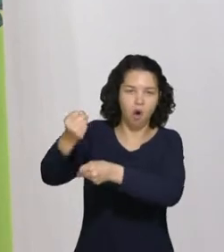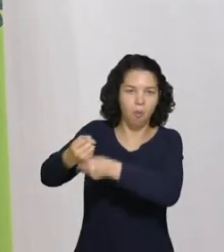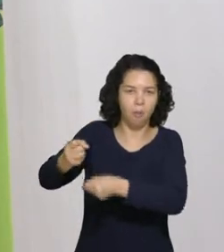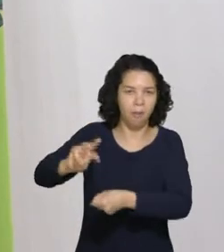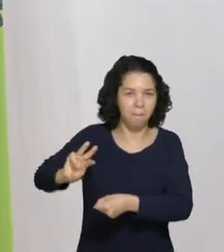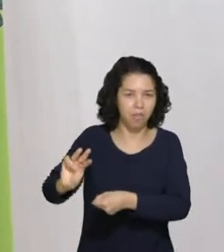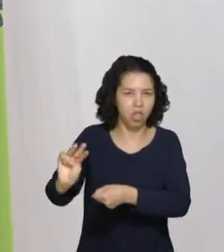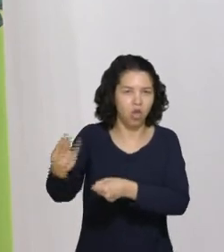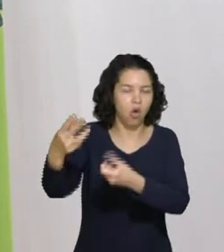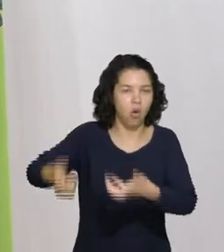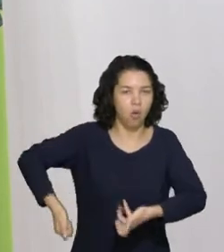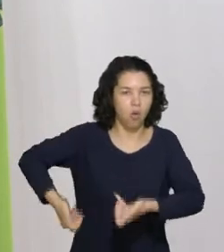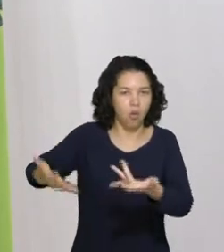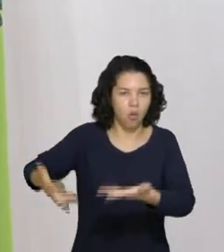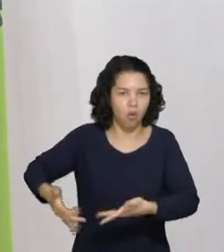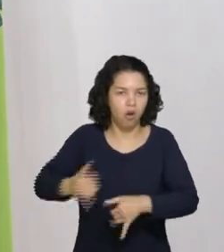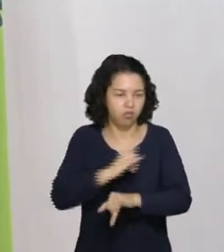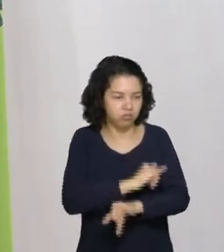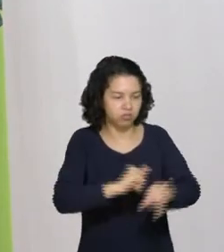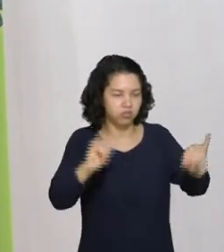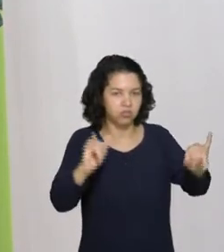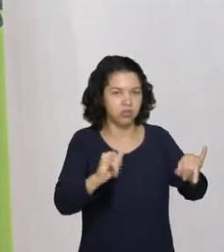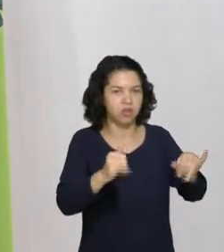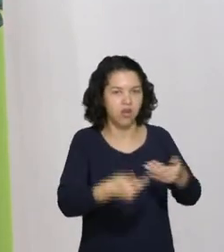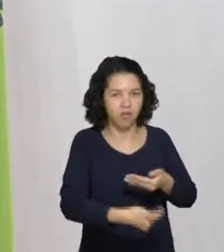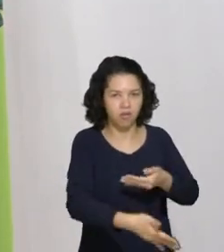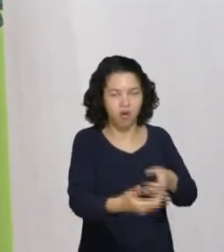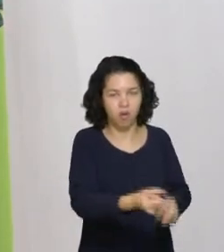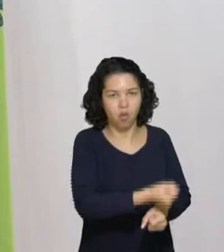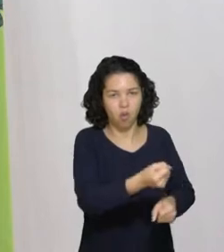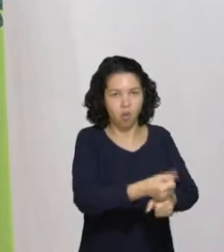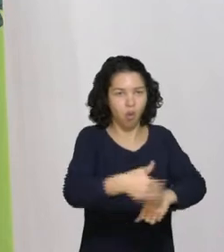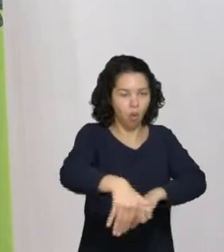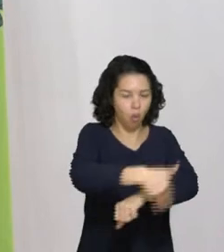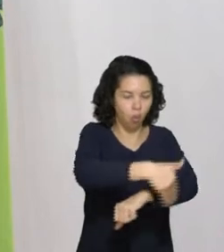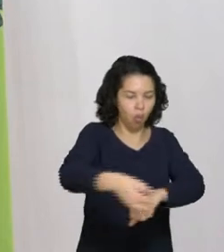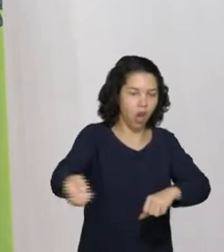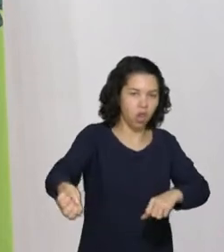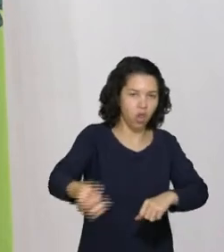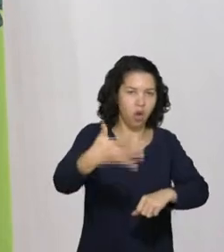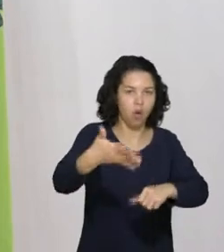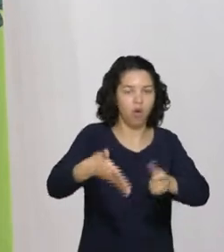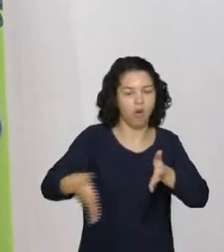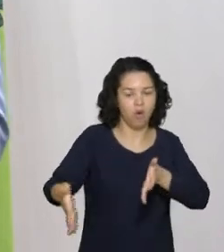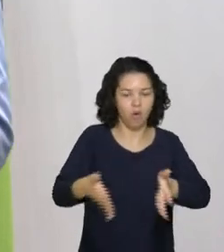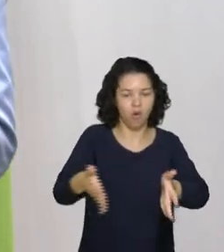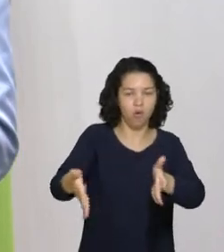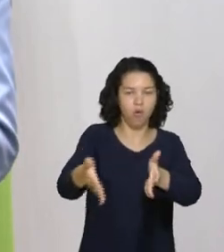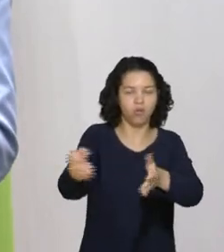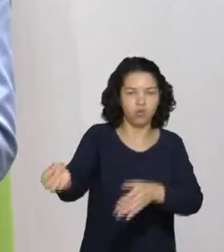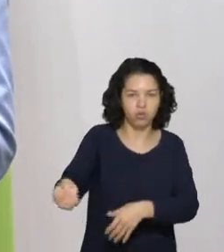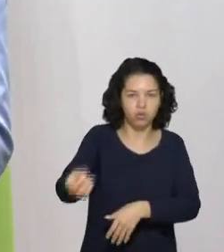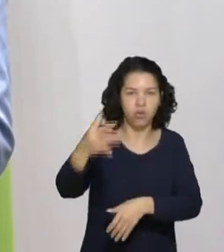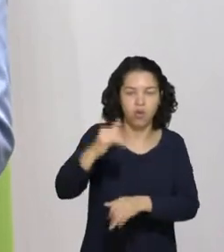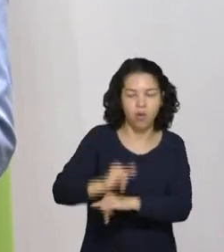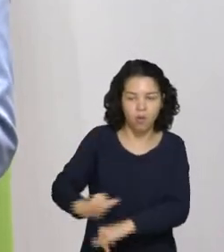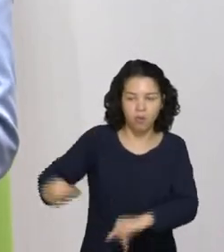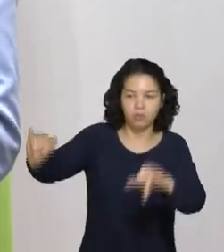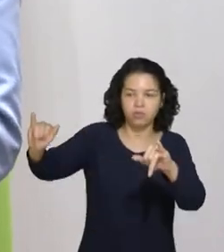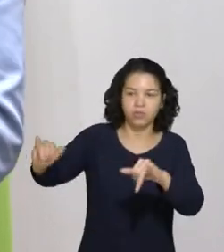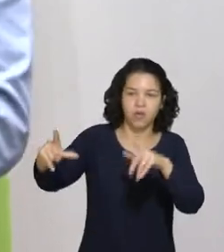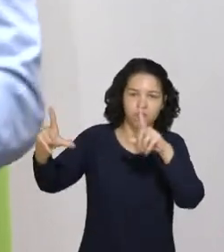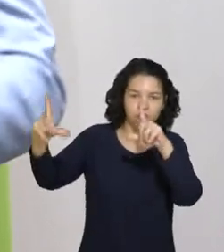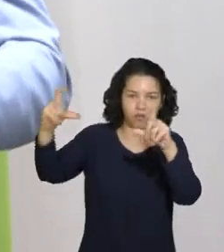se anuncia ordem de serviço para fazer novas ruas, novas estradas, se anuncia ordem de serviço para